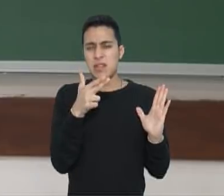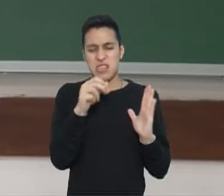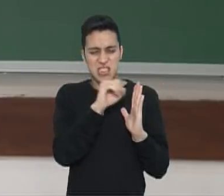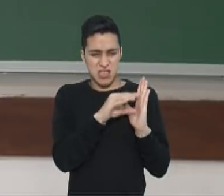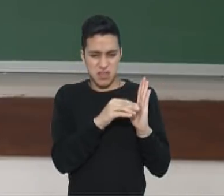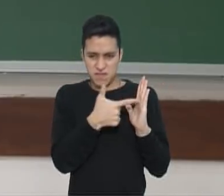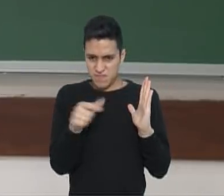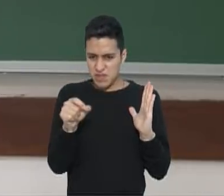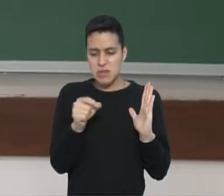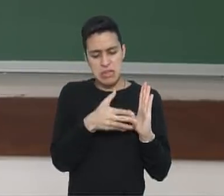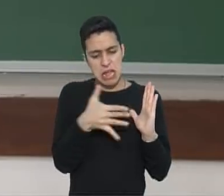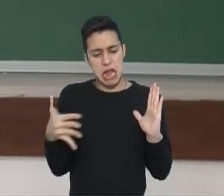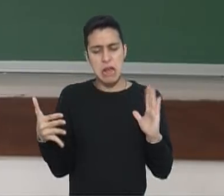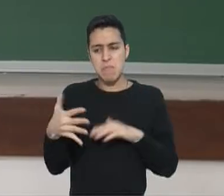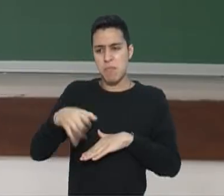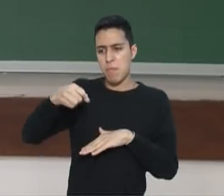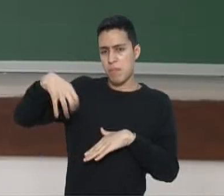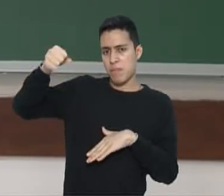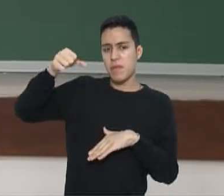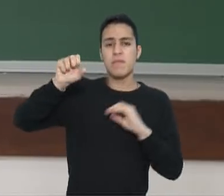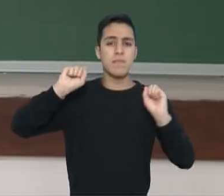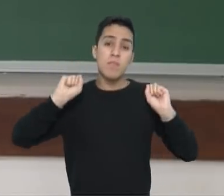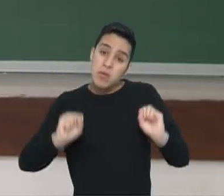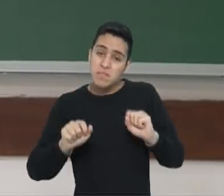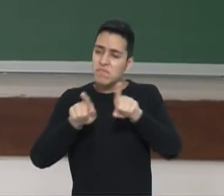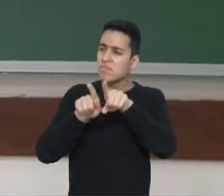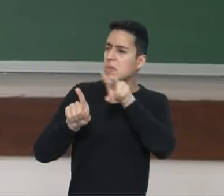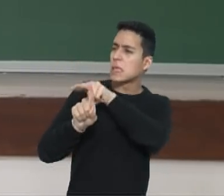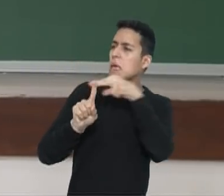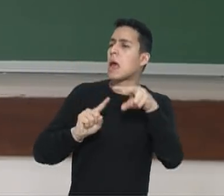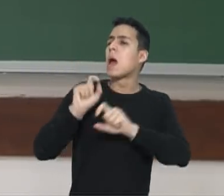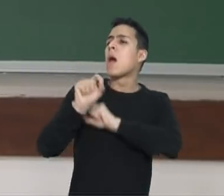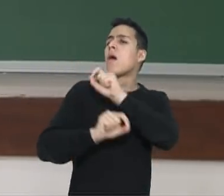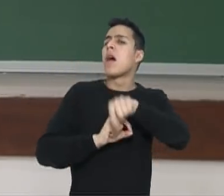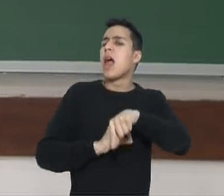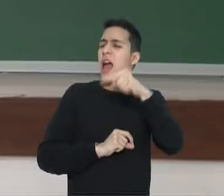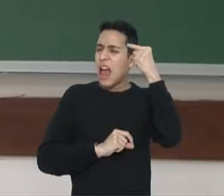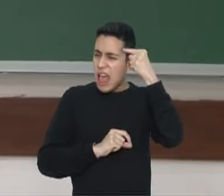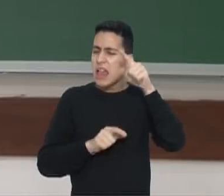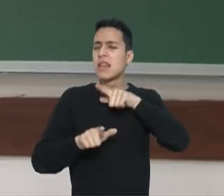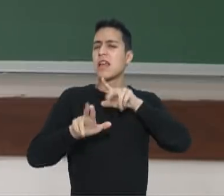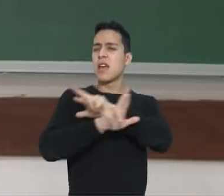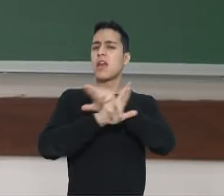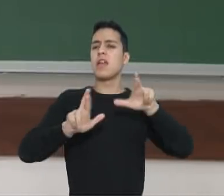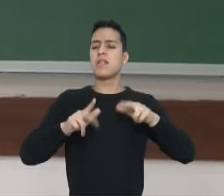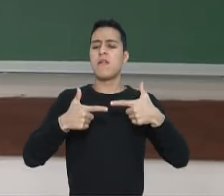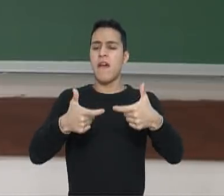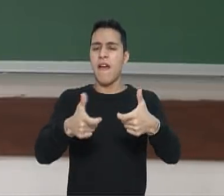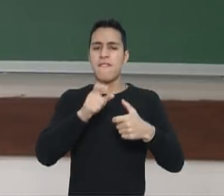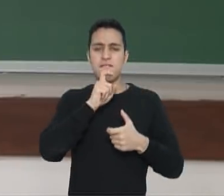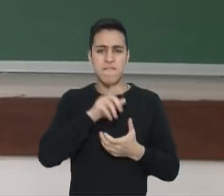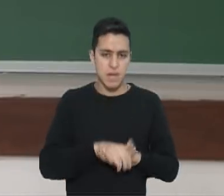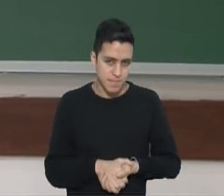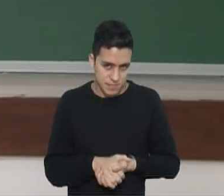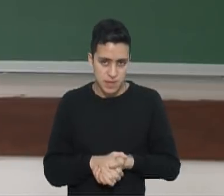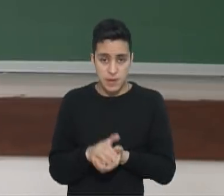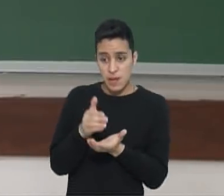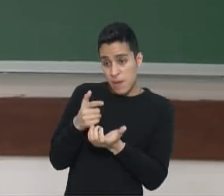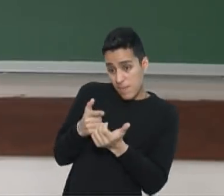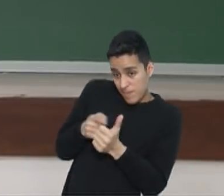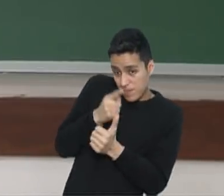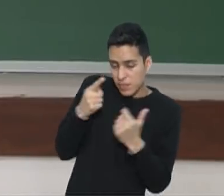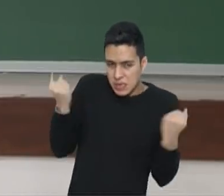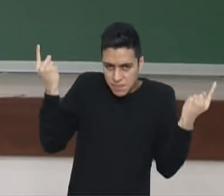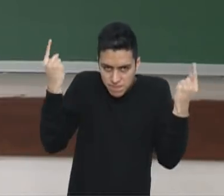século XX, também pode ser contada como um reflexo da Guerra Fria. Inicialmente, a primeira